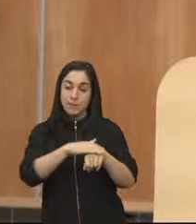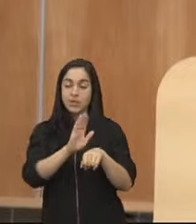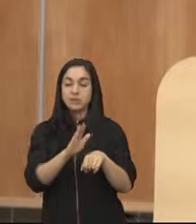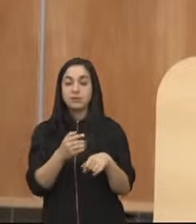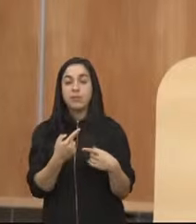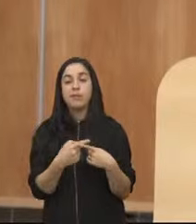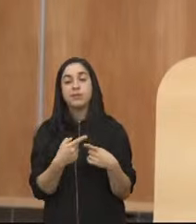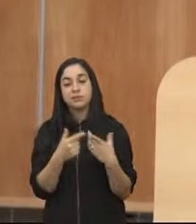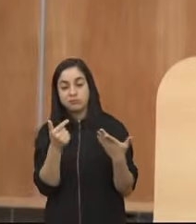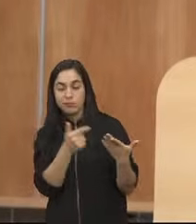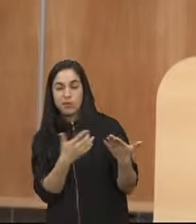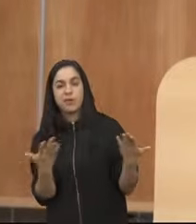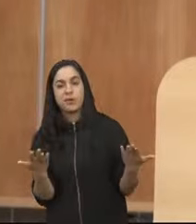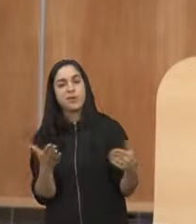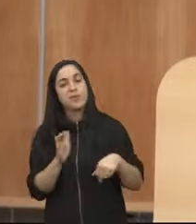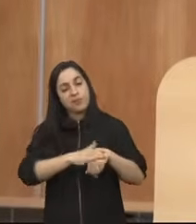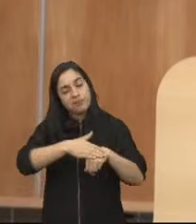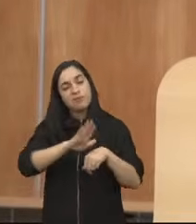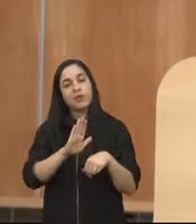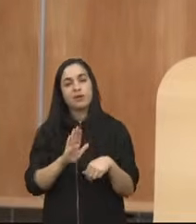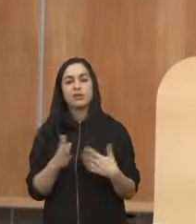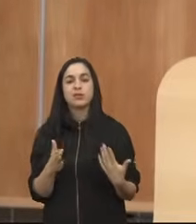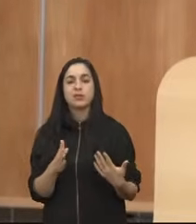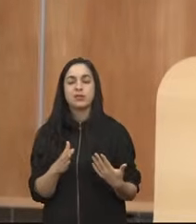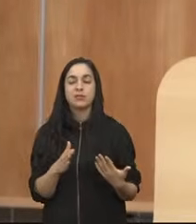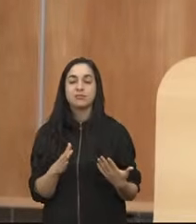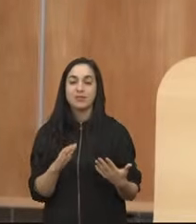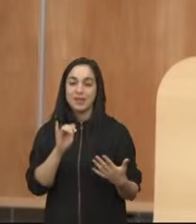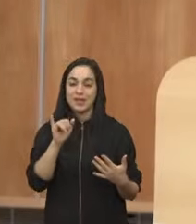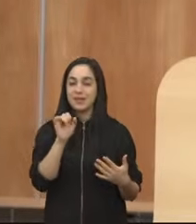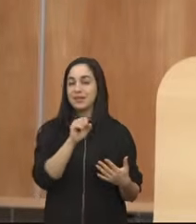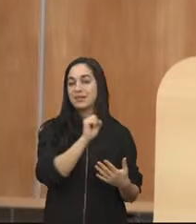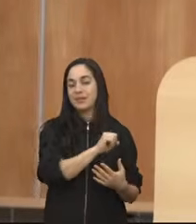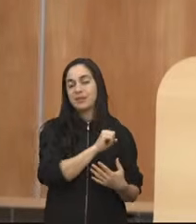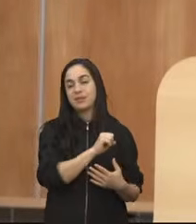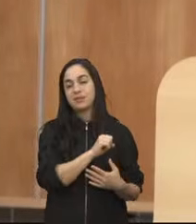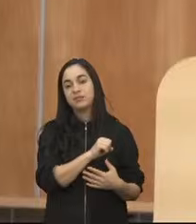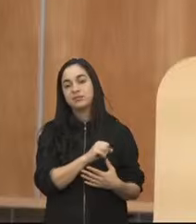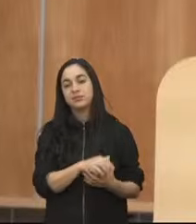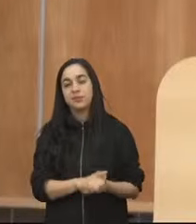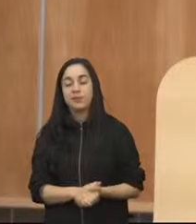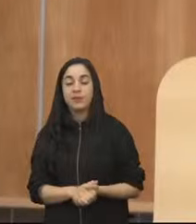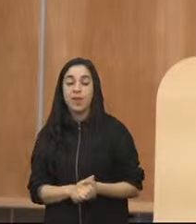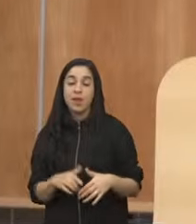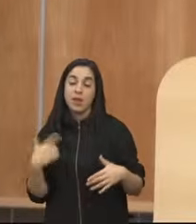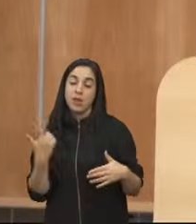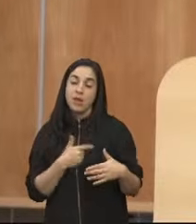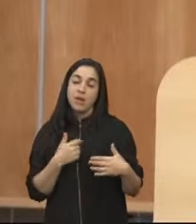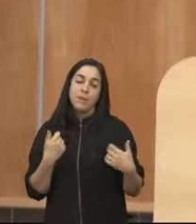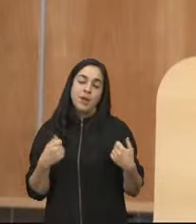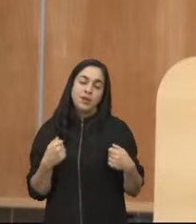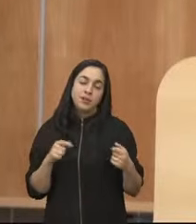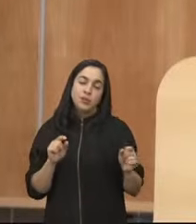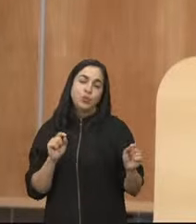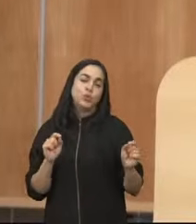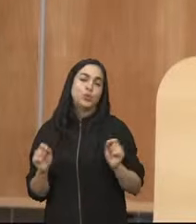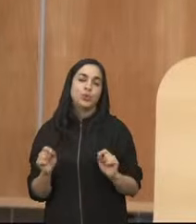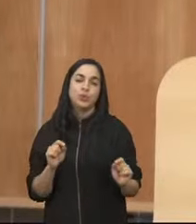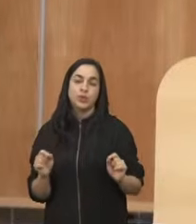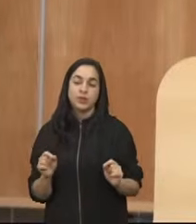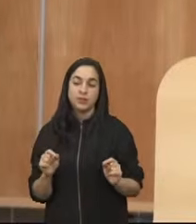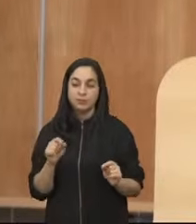aqui, ó, está aumentando a alíquota do ISS, não é? Nós temos que ser aqui